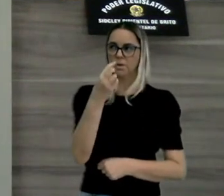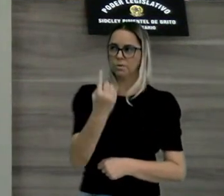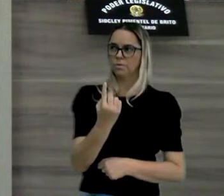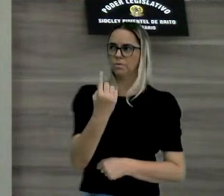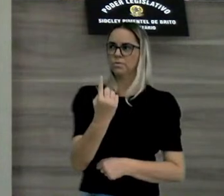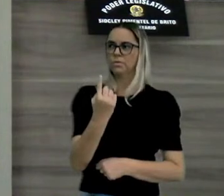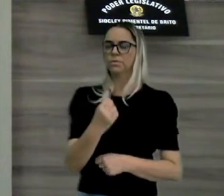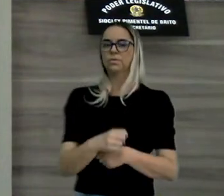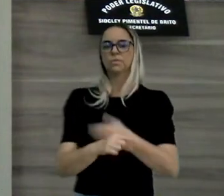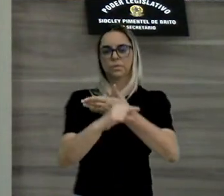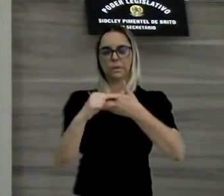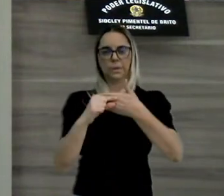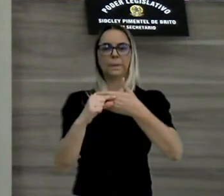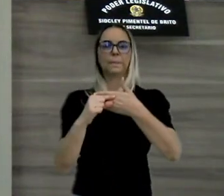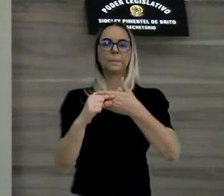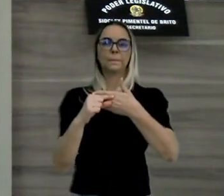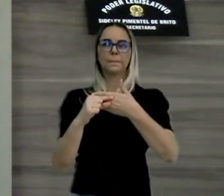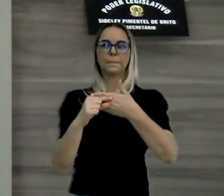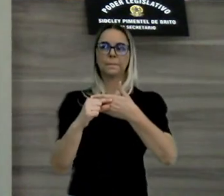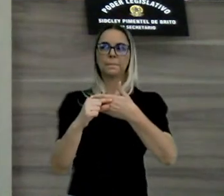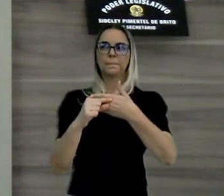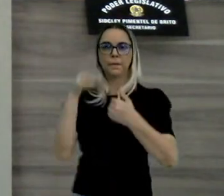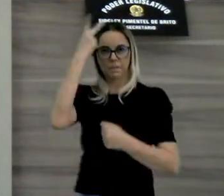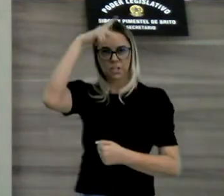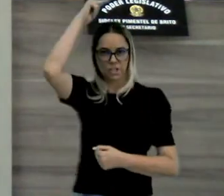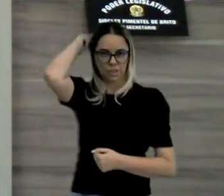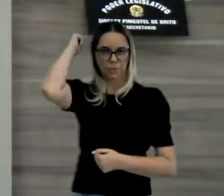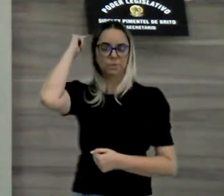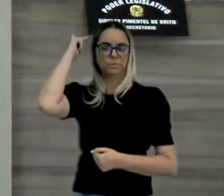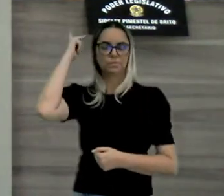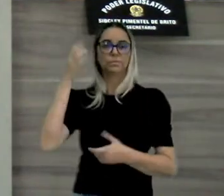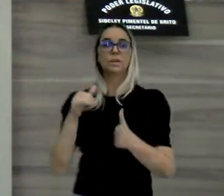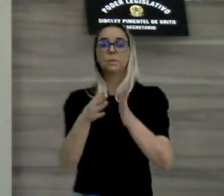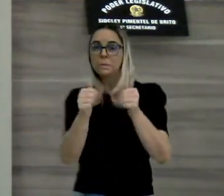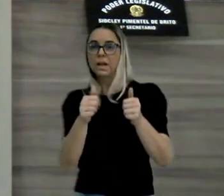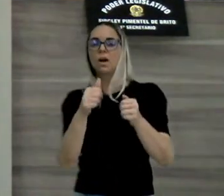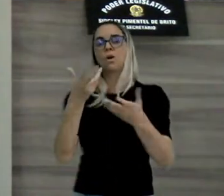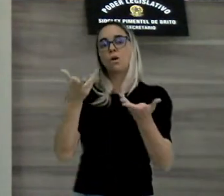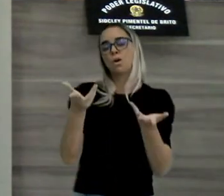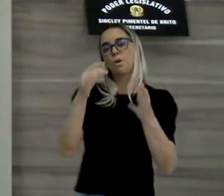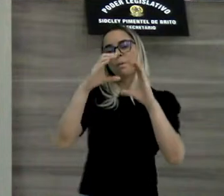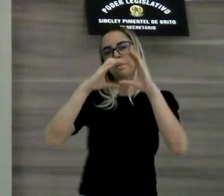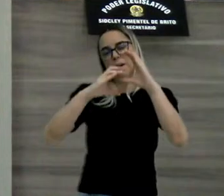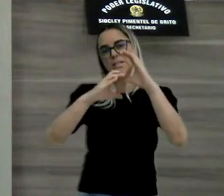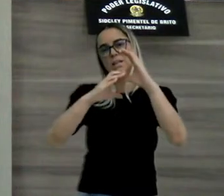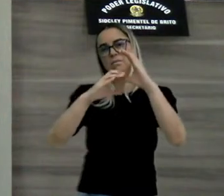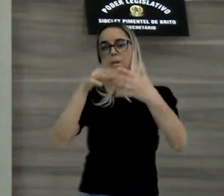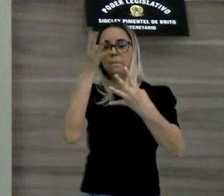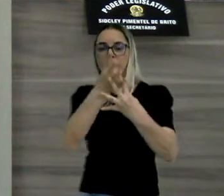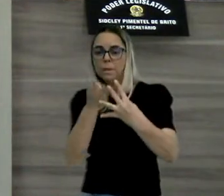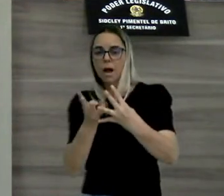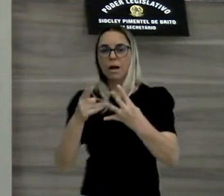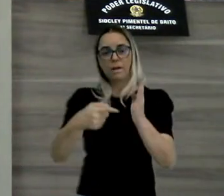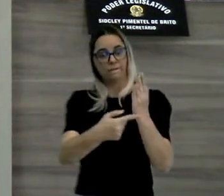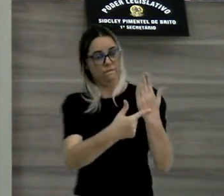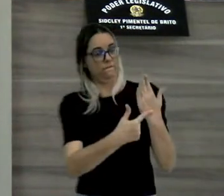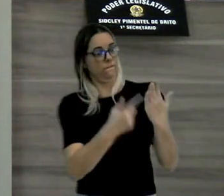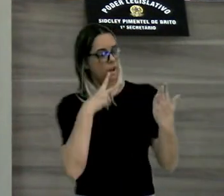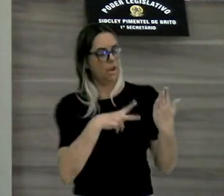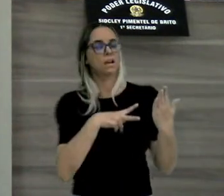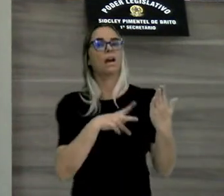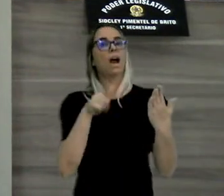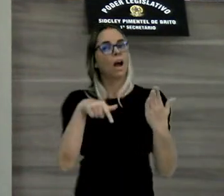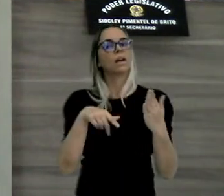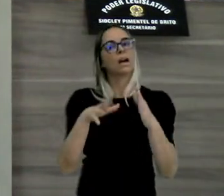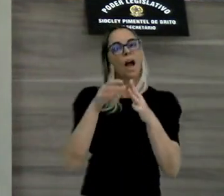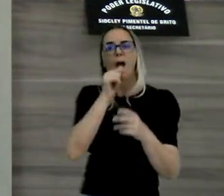vereador Pachequinho Antônio Pacheco Cintra que indica a Compesa que disponibilize um calendário de abastecimento de água para a